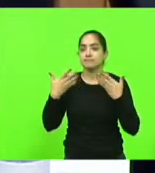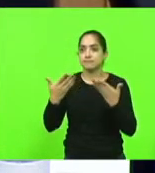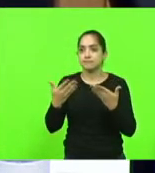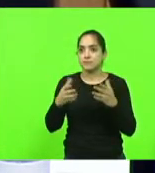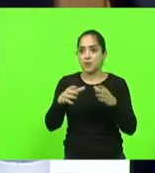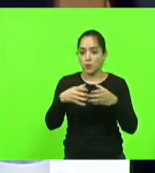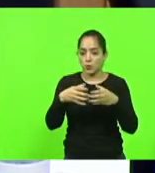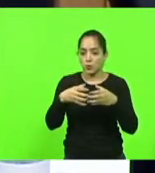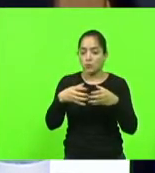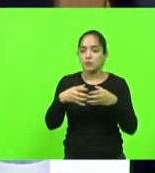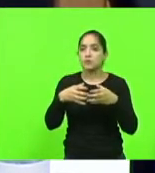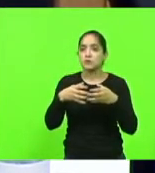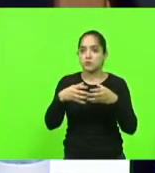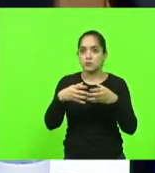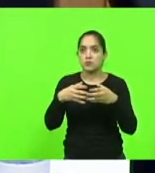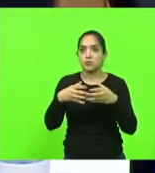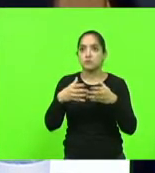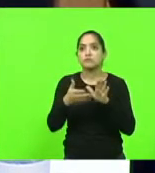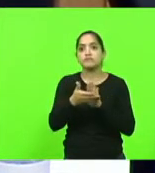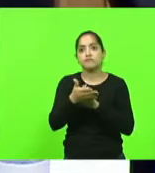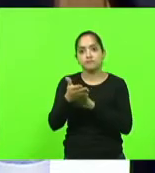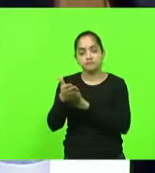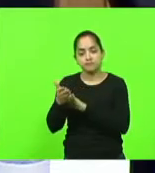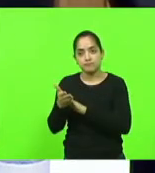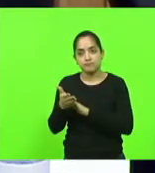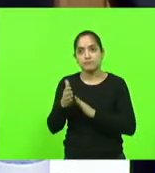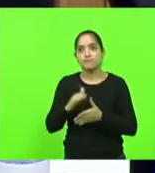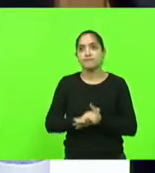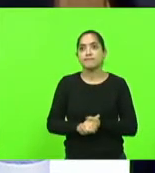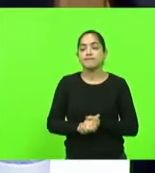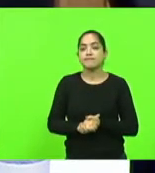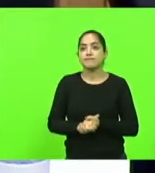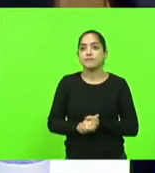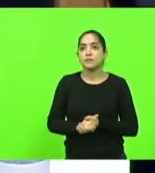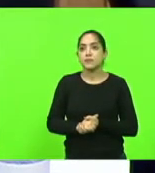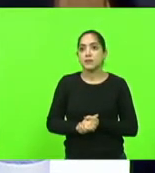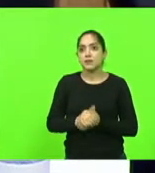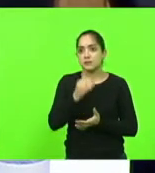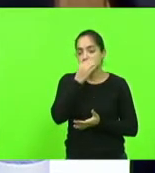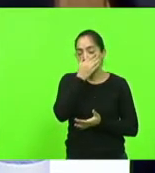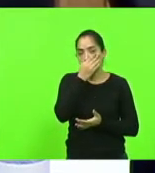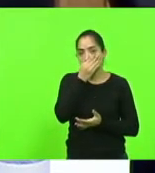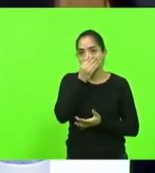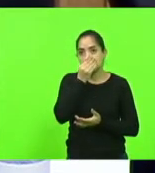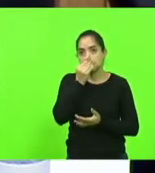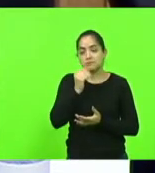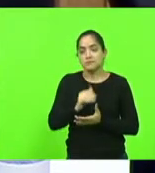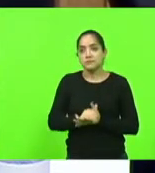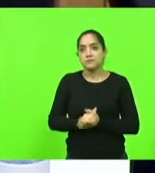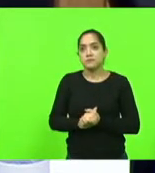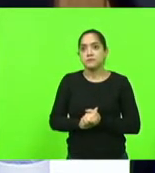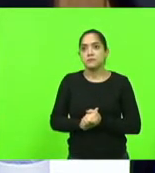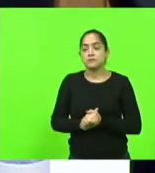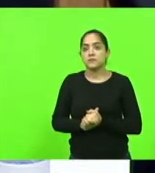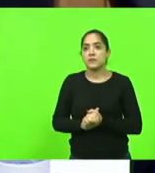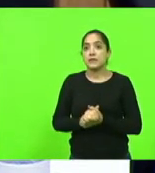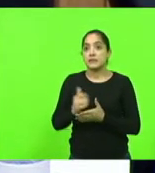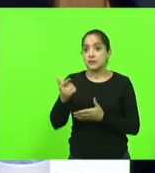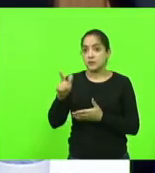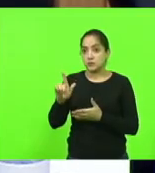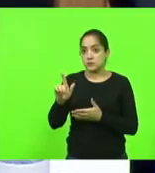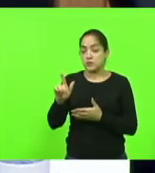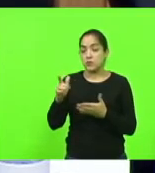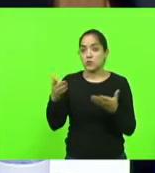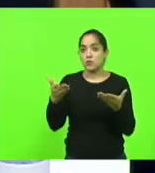equipe. Meu louvor é a minha gratidão. Senhor presidente, o que me faz também conversar